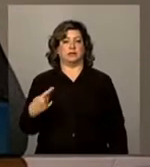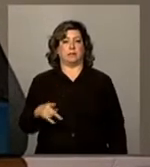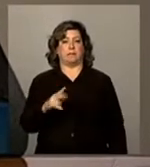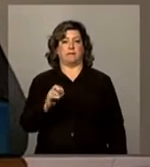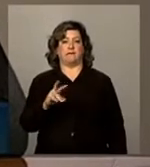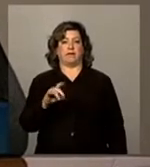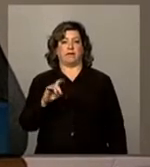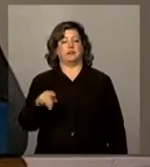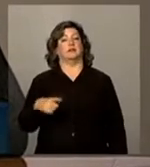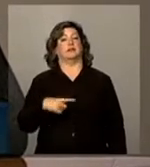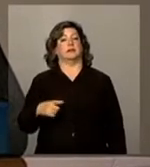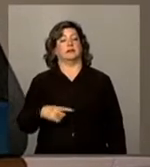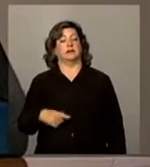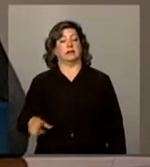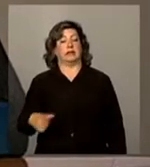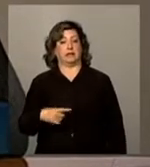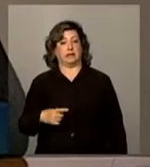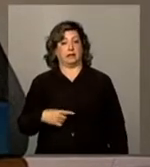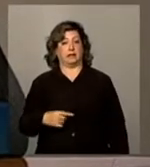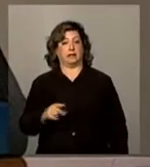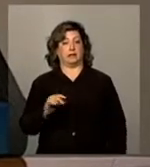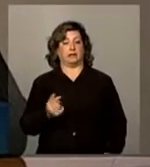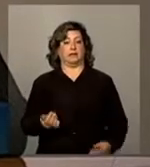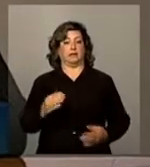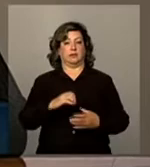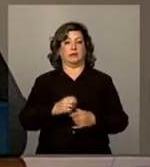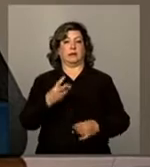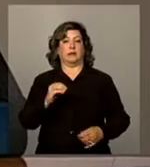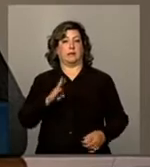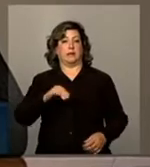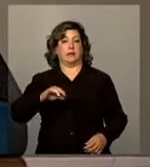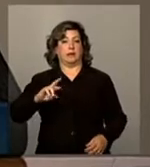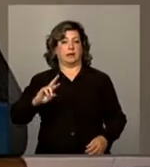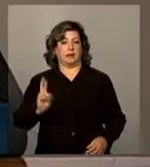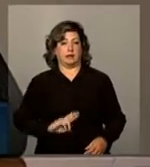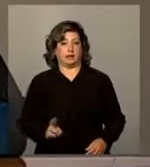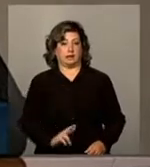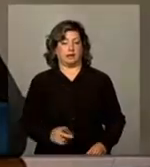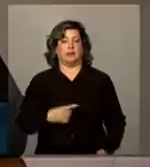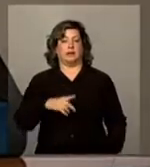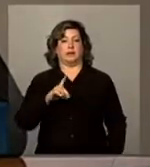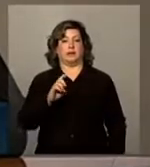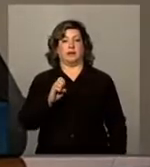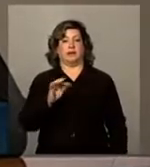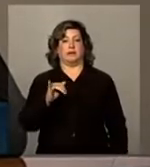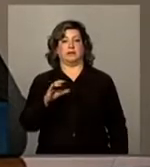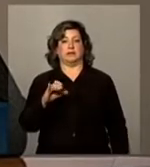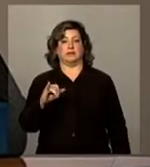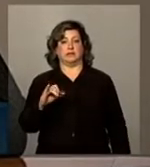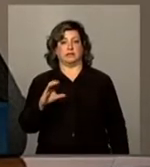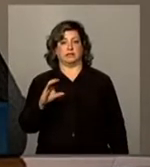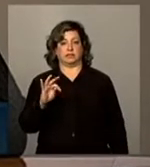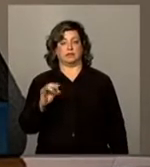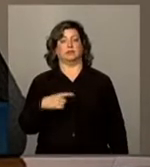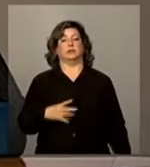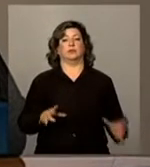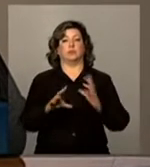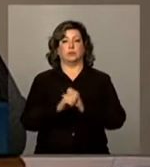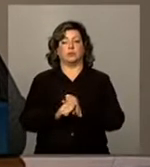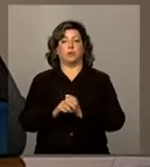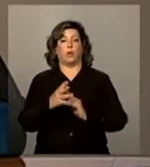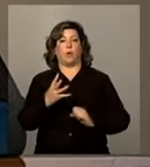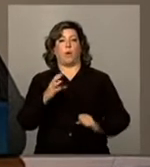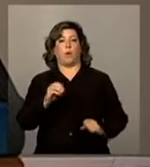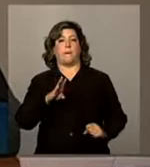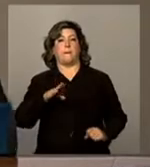de reais, com essas duas mudanças na receita e na despesa, o déficit foi ajustado para 40